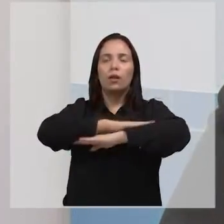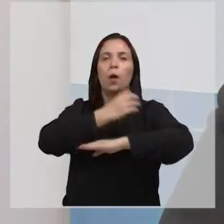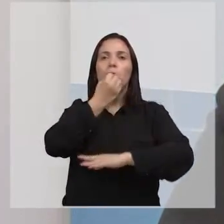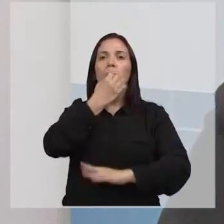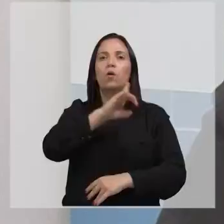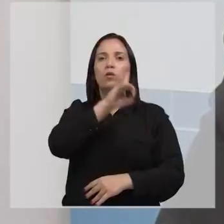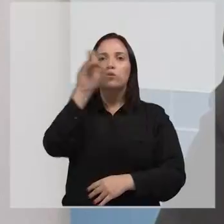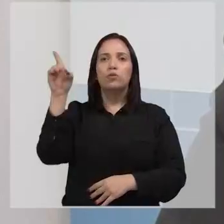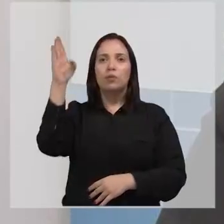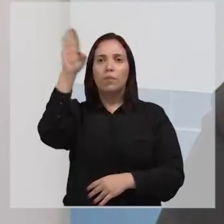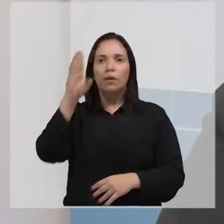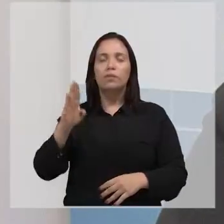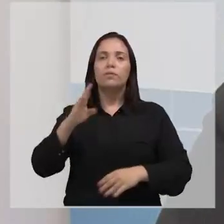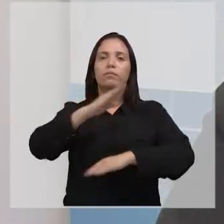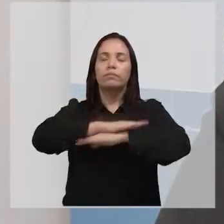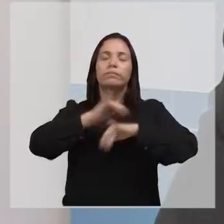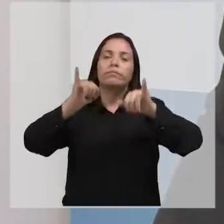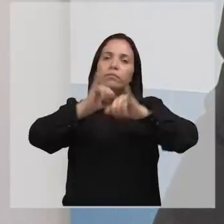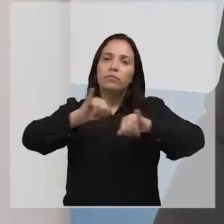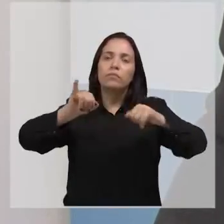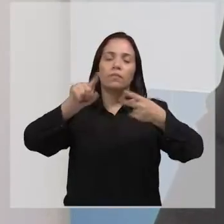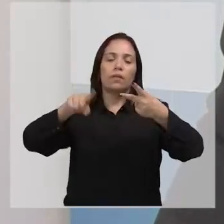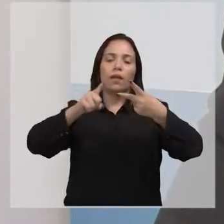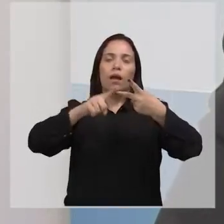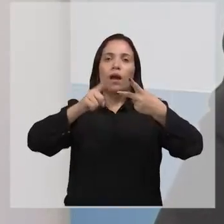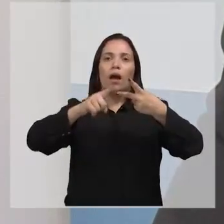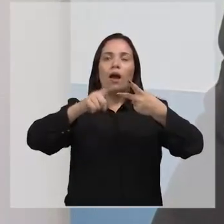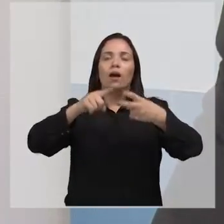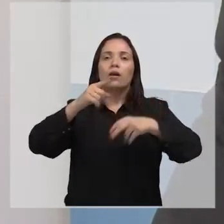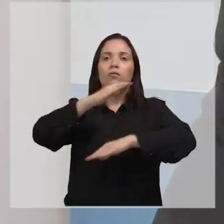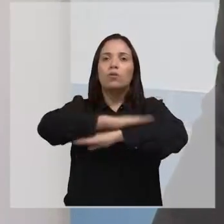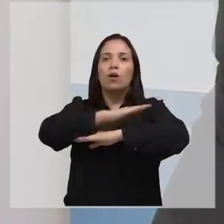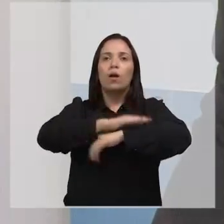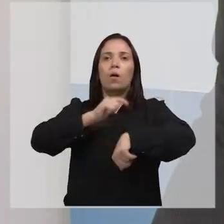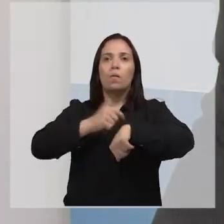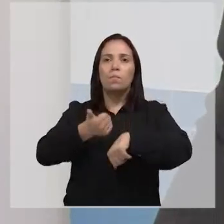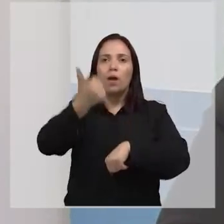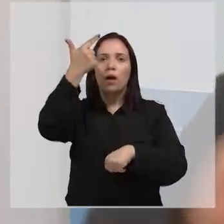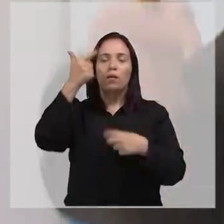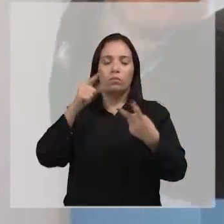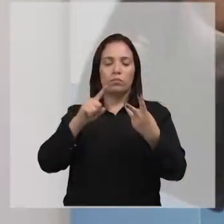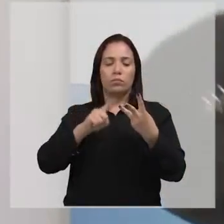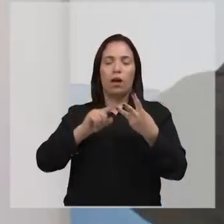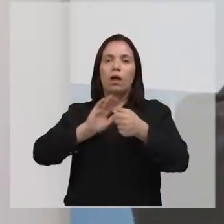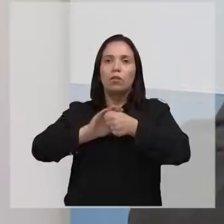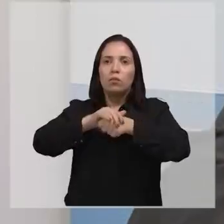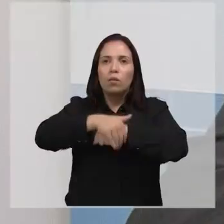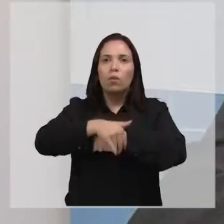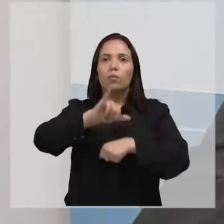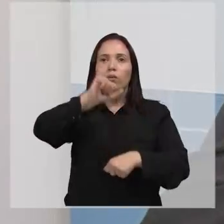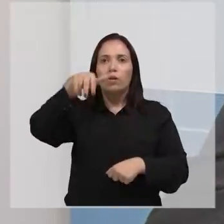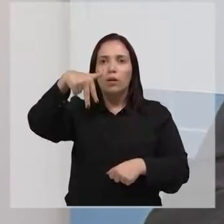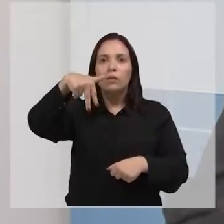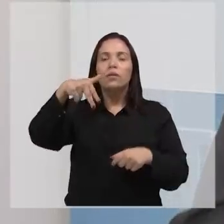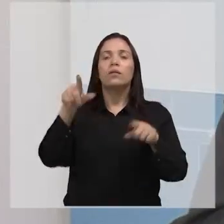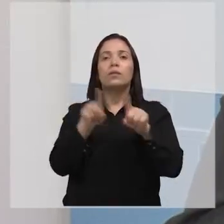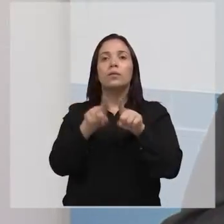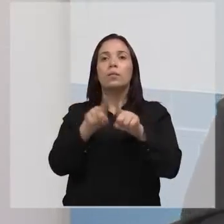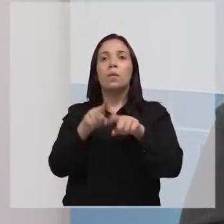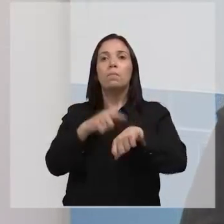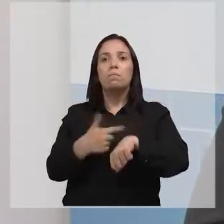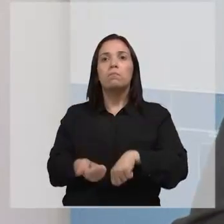Dia Brasil, aí vai para o Jornal do Meio Dia, aí vai para o Jornal Nacional e vai para o Jornal da Globo, de madrugada inicia de novo com o programa Hora